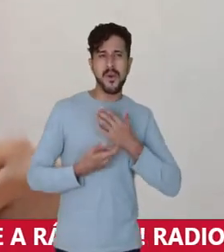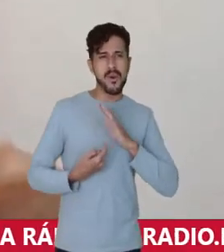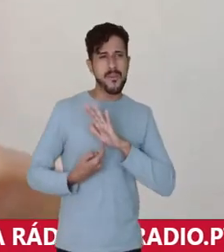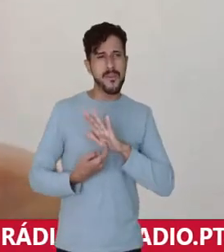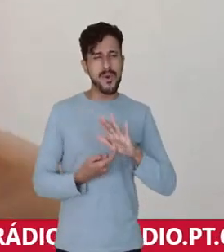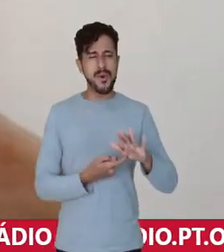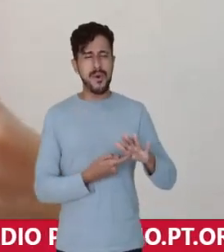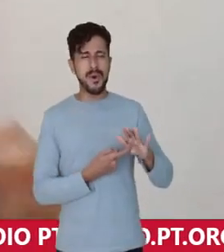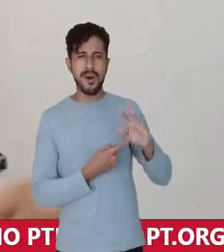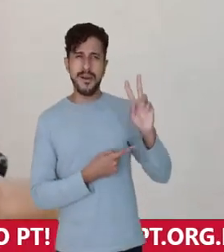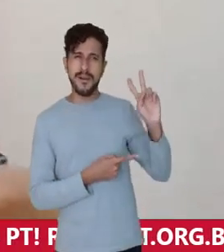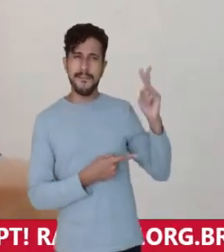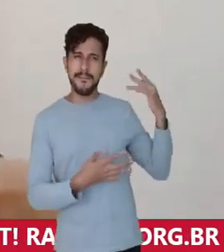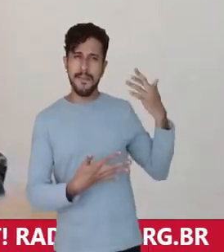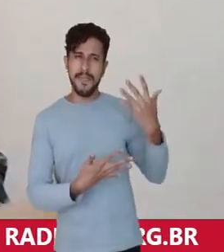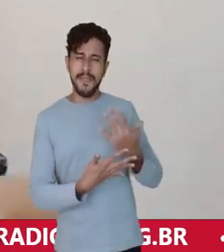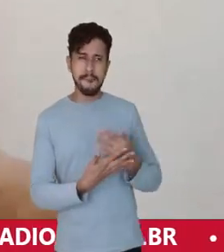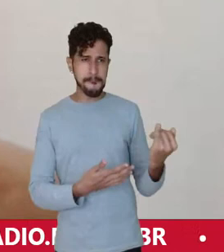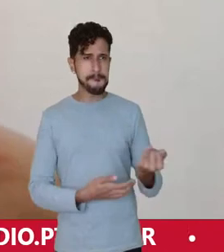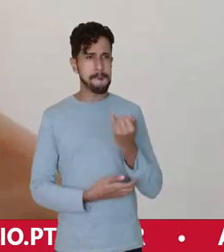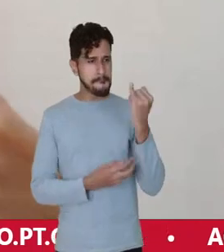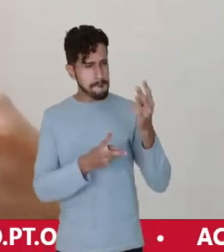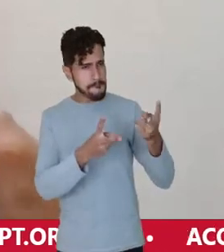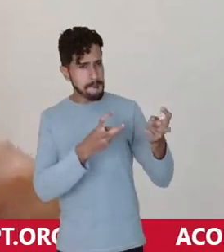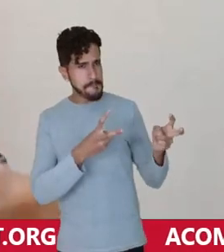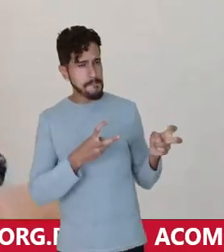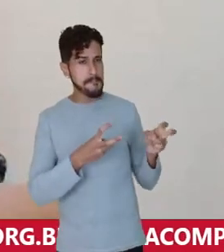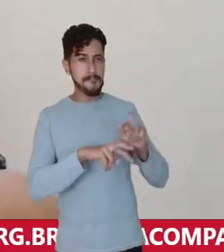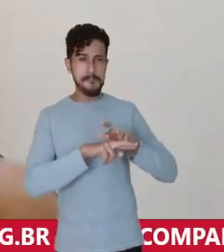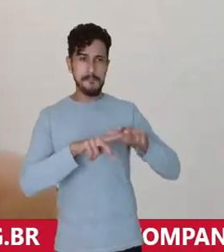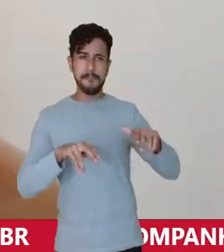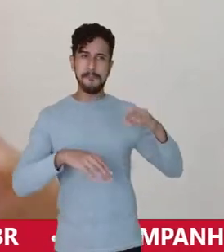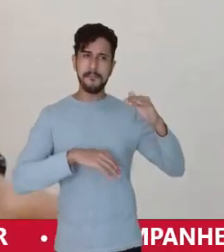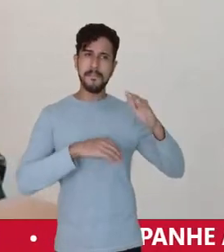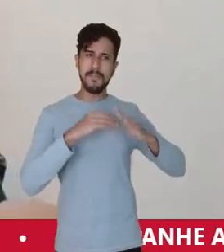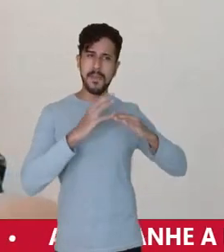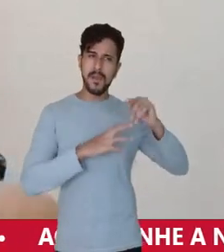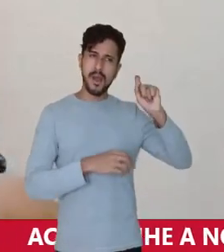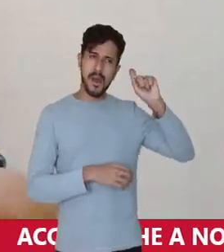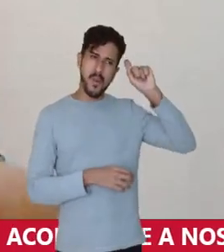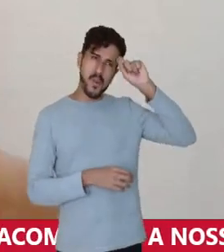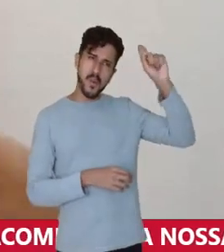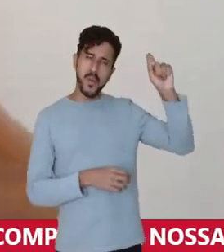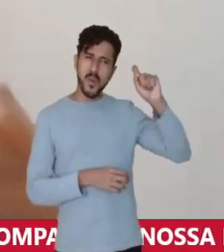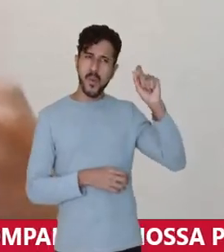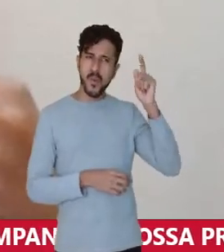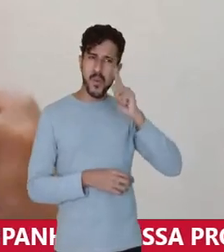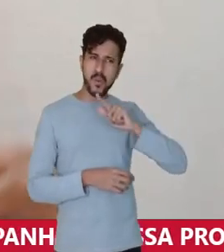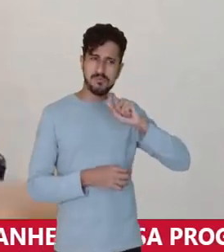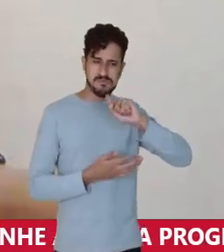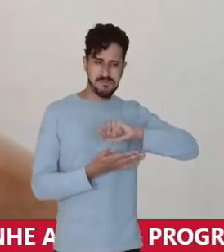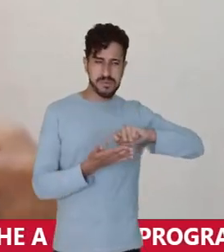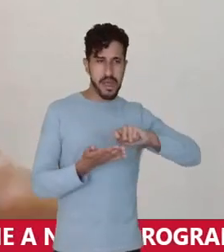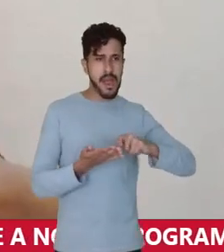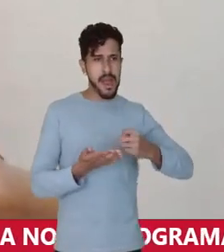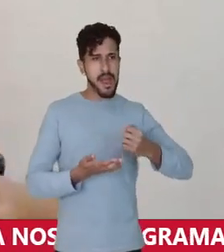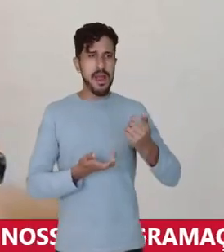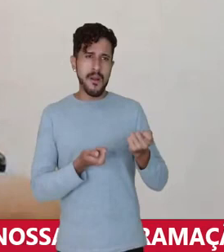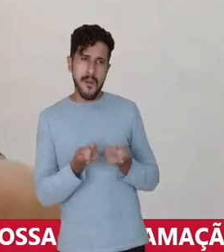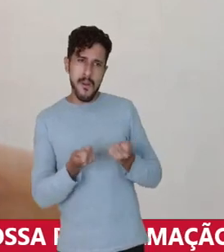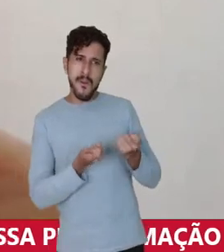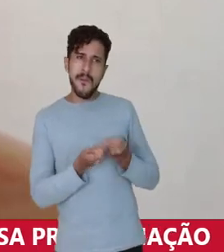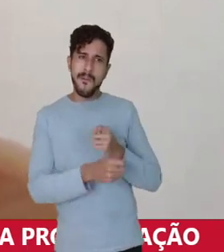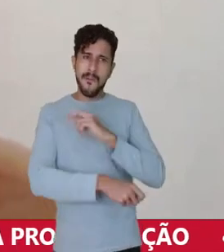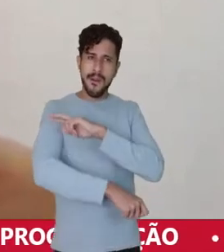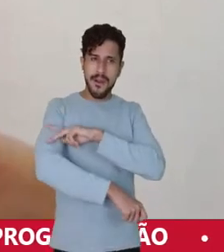essas noções. É importante reconhecer que esses intelectuais encontraram as suas narrativas e foram aprendendo a lidar com o